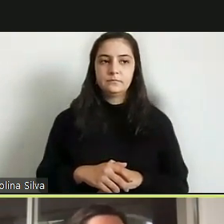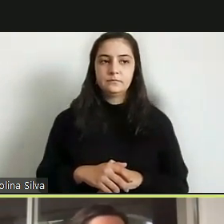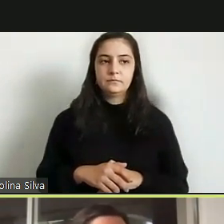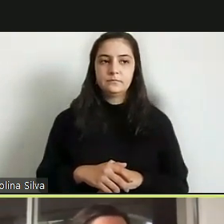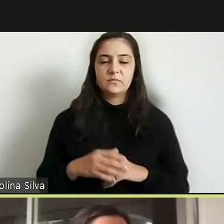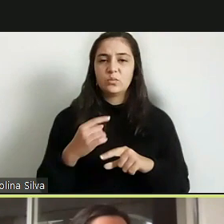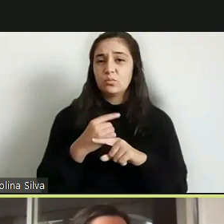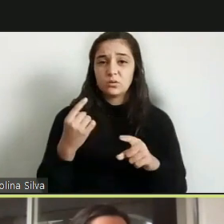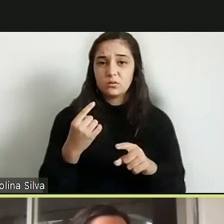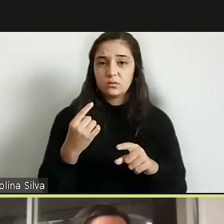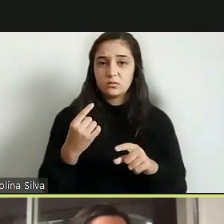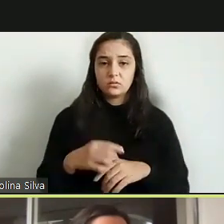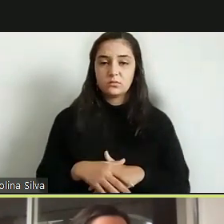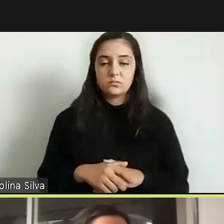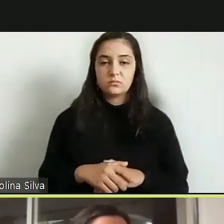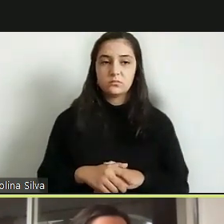Porquê?